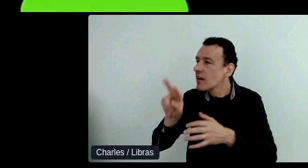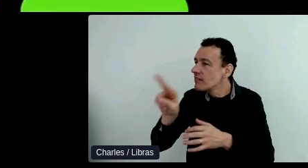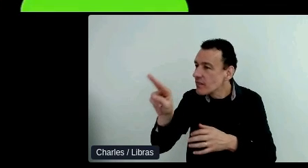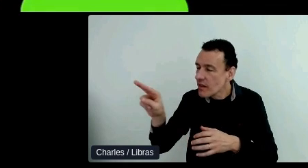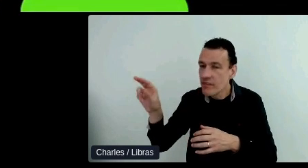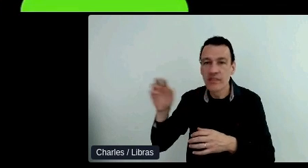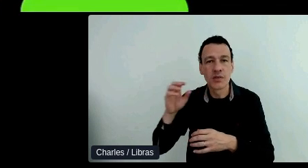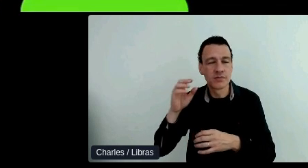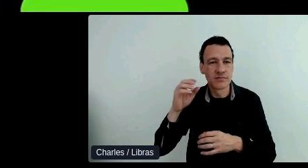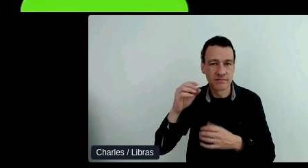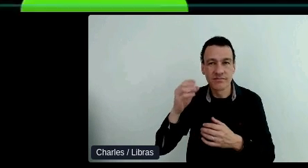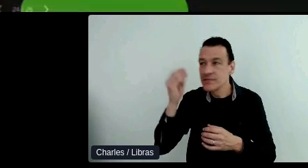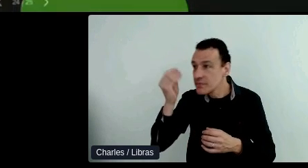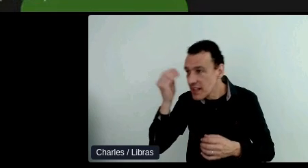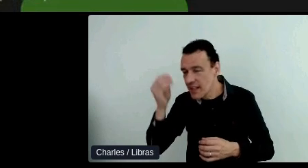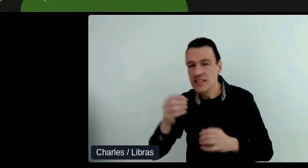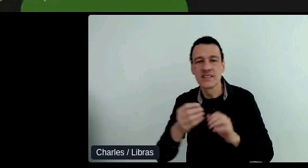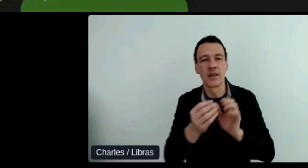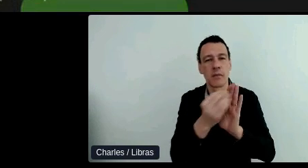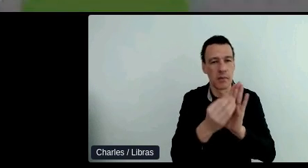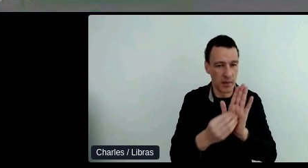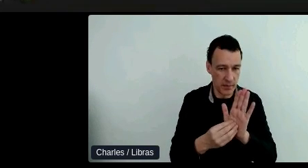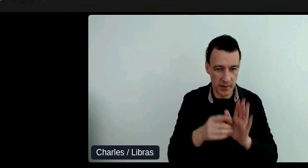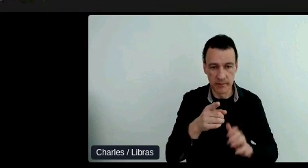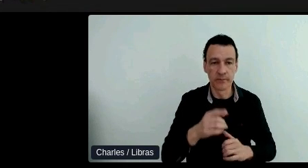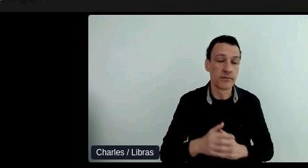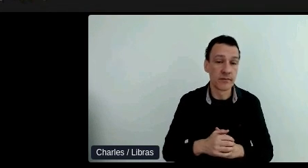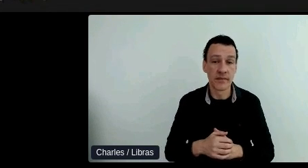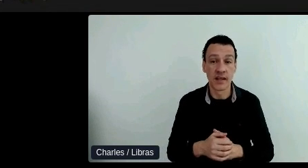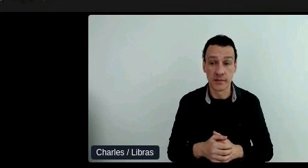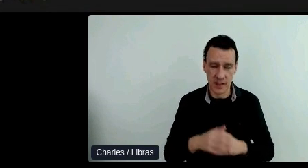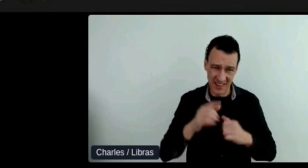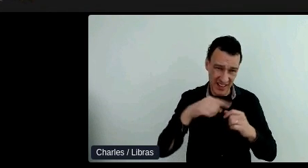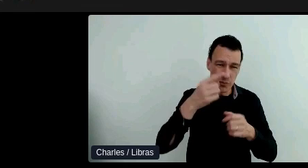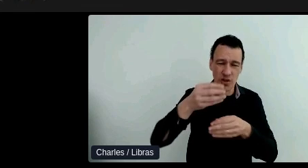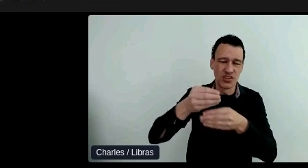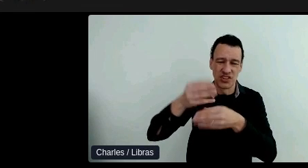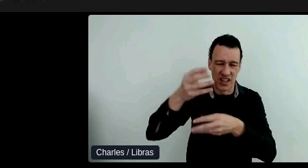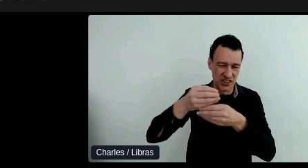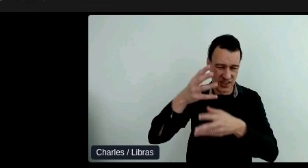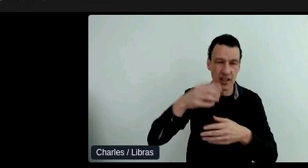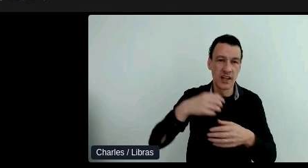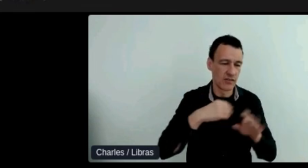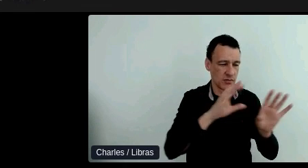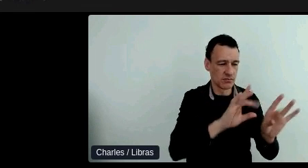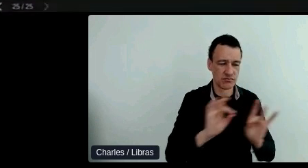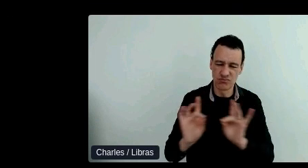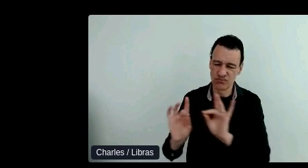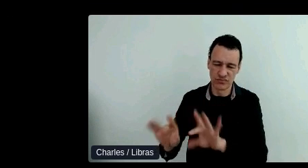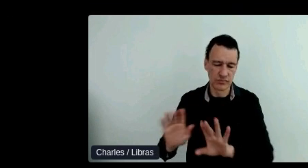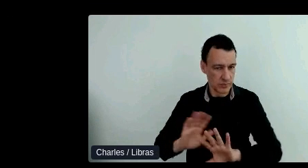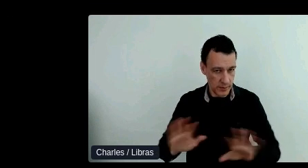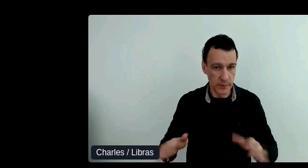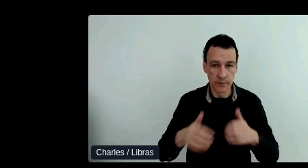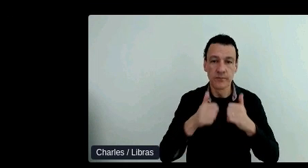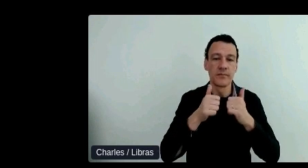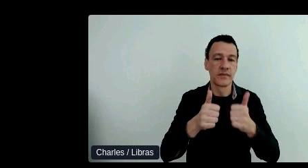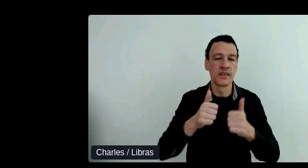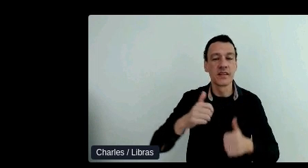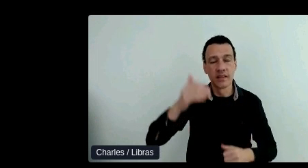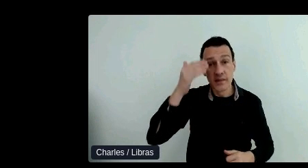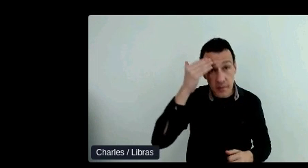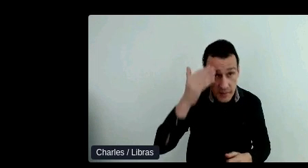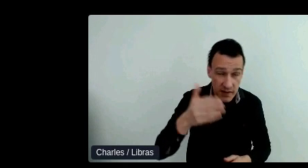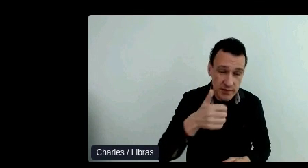vai colocar aqui no chat rapidinho as referências. Depois você coloca. Uhum. Bom, obrigada, gente. Eu espero que a